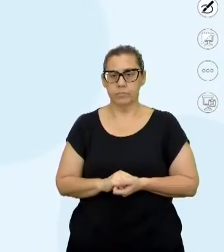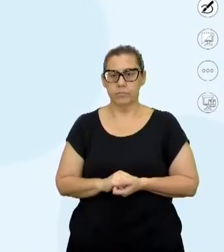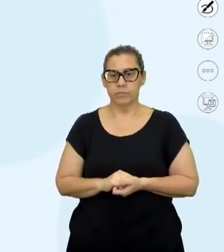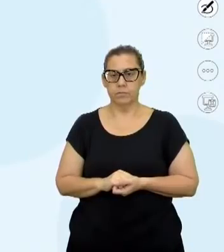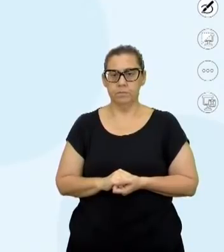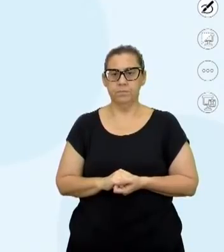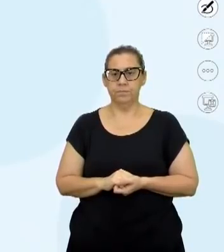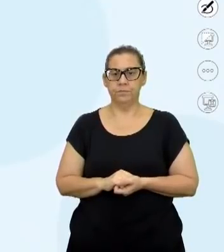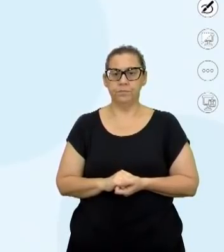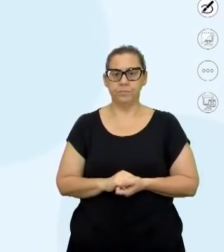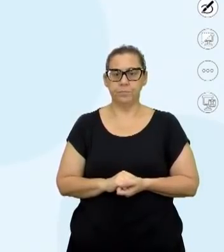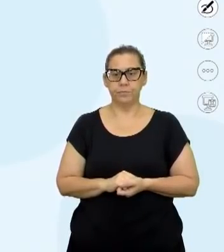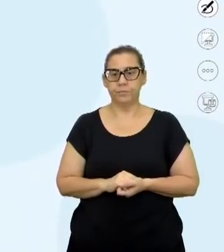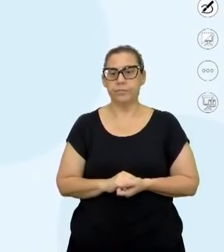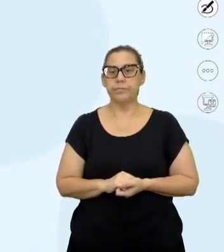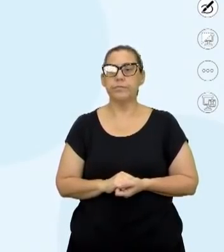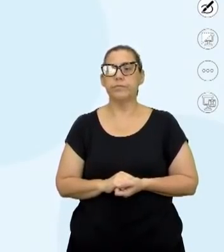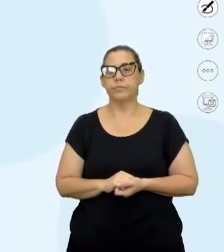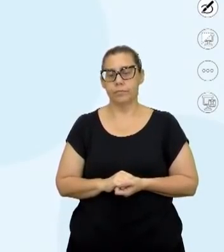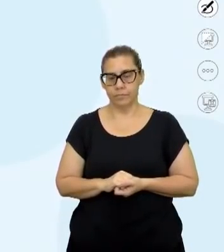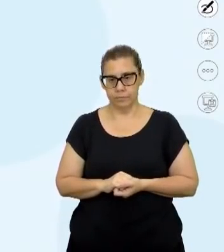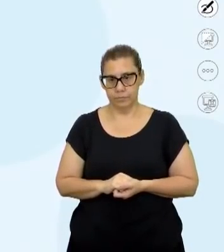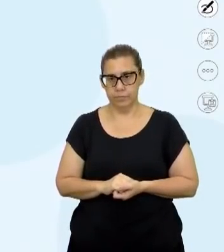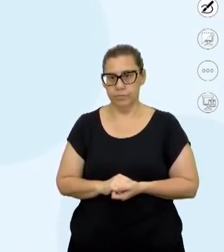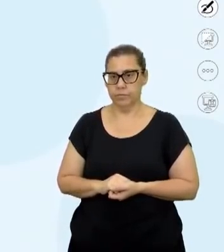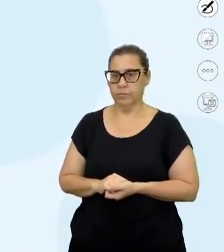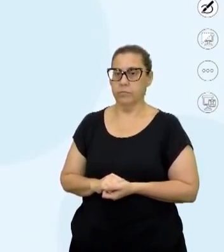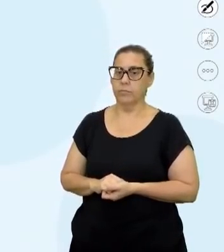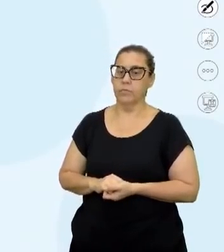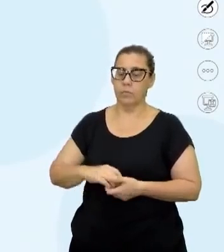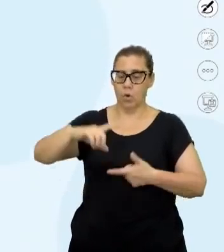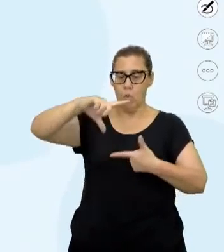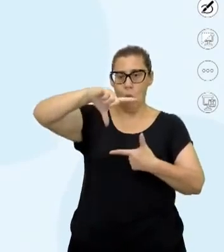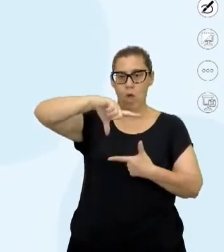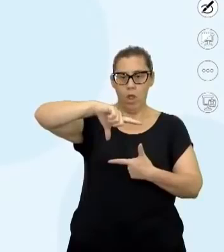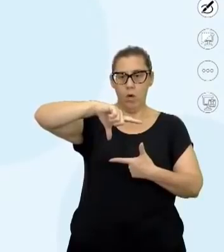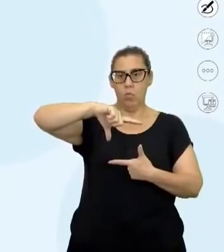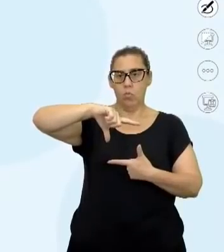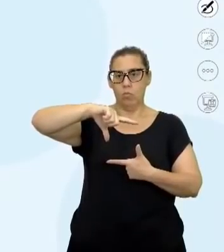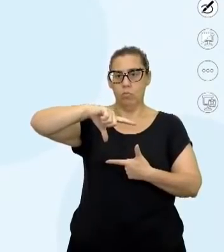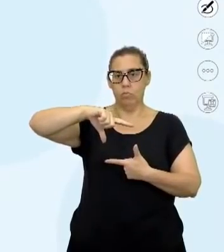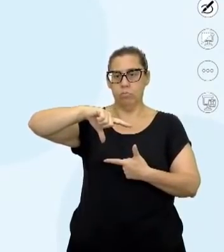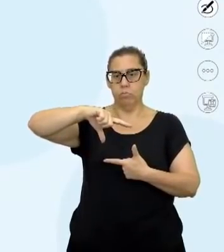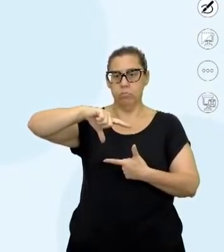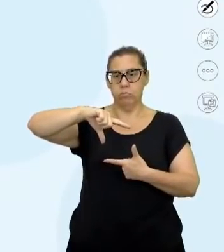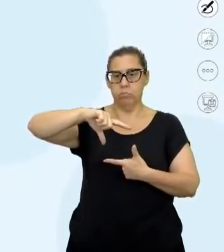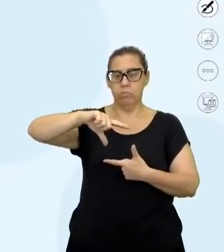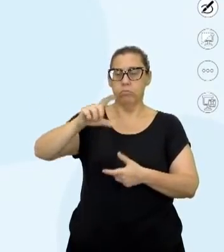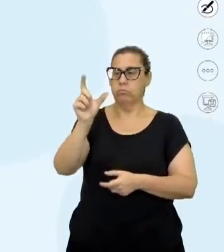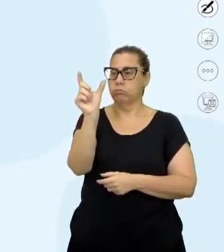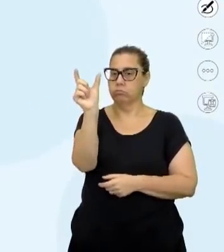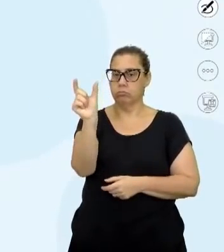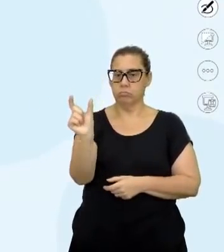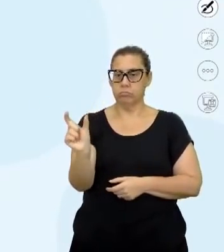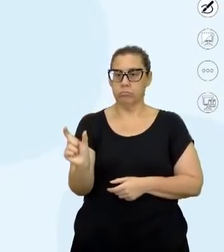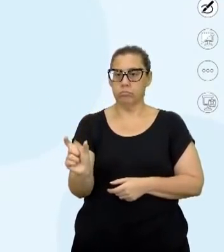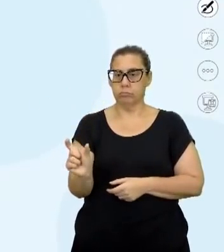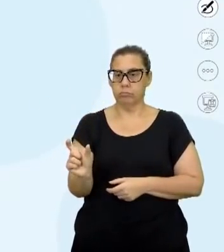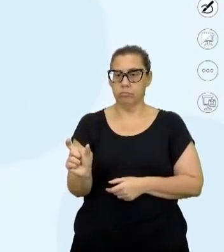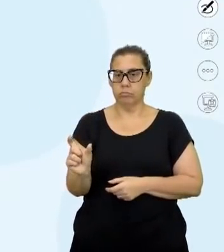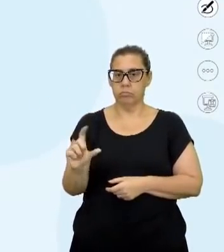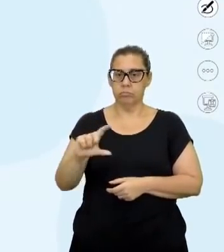Isso. Eu vou colocar essa peça aqui. Então, a gente tem um quadradão A quadrado, um retângulo A vezes